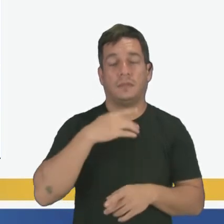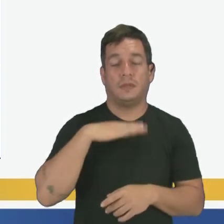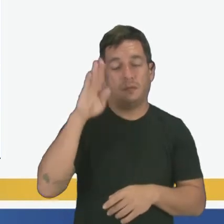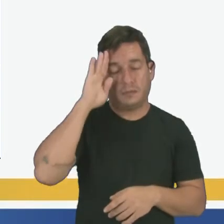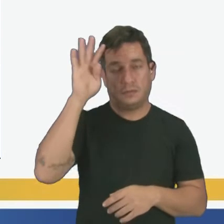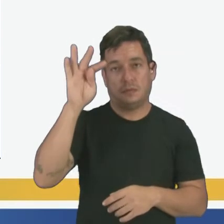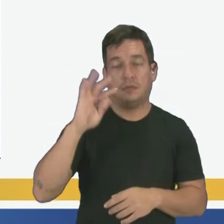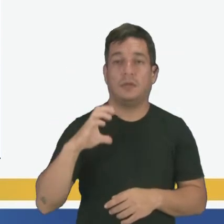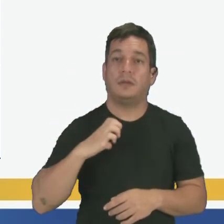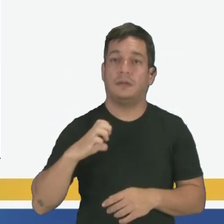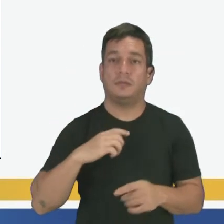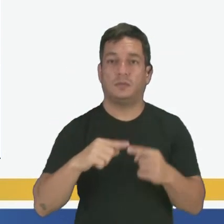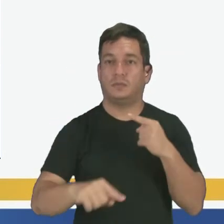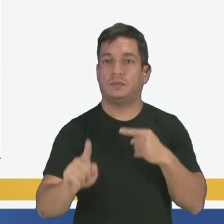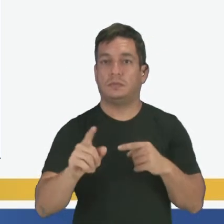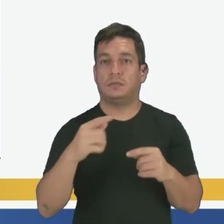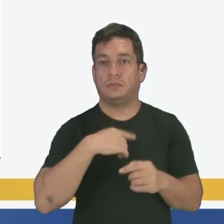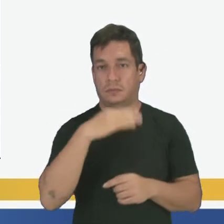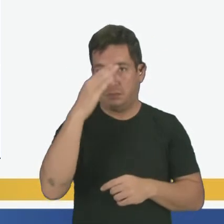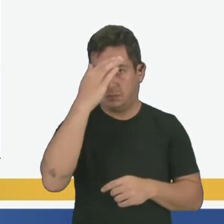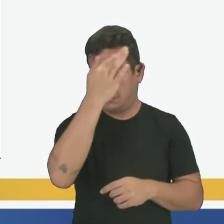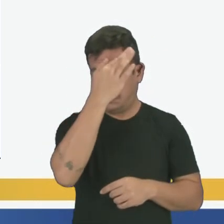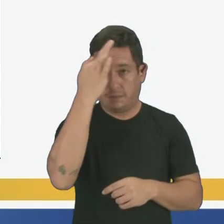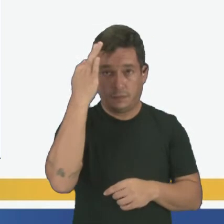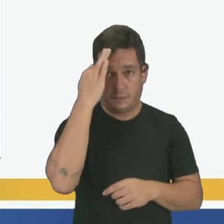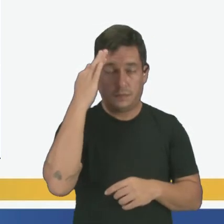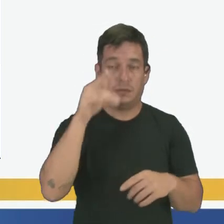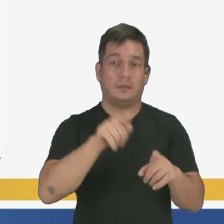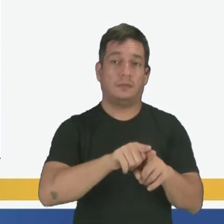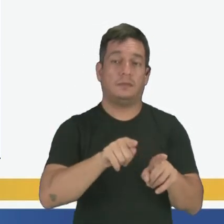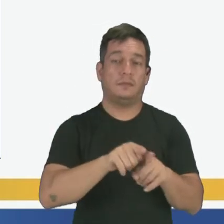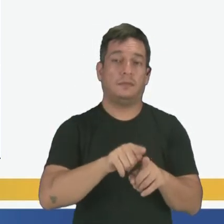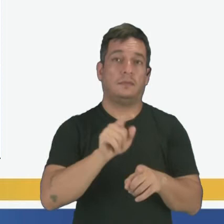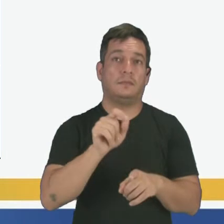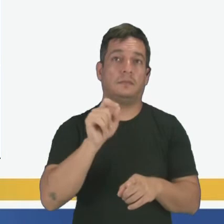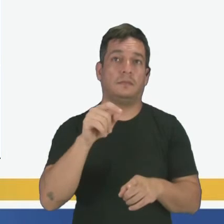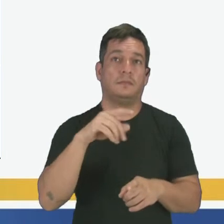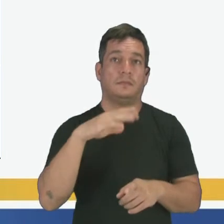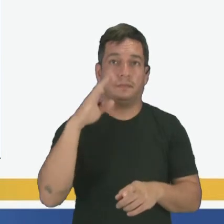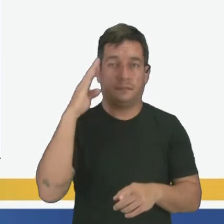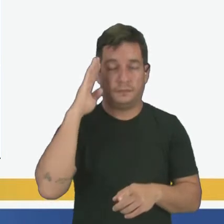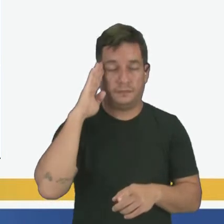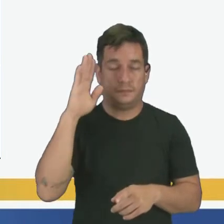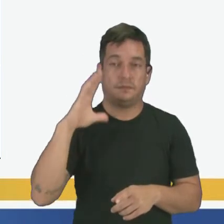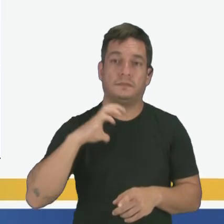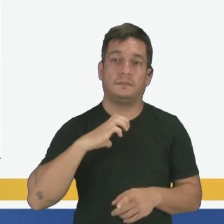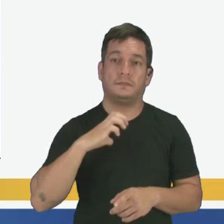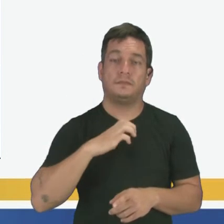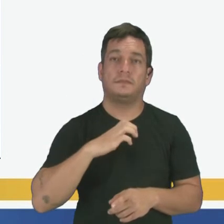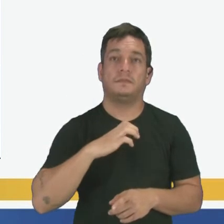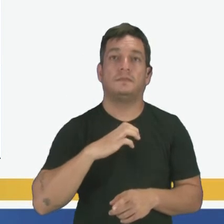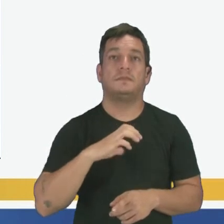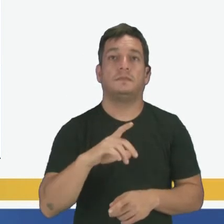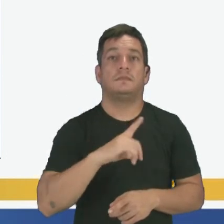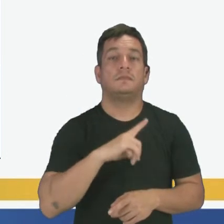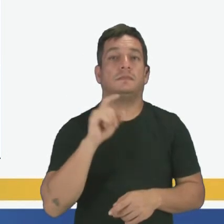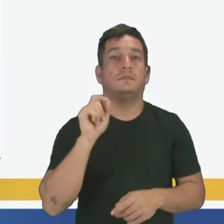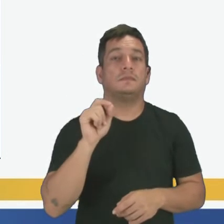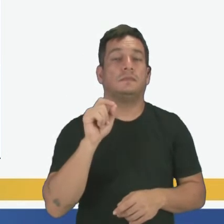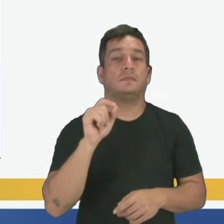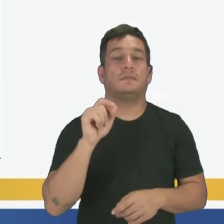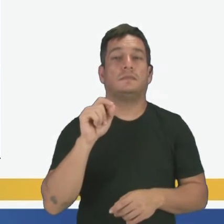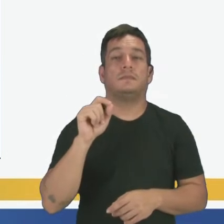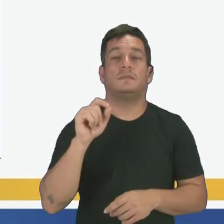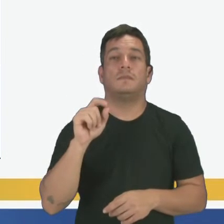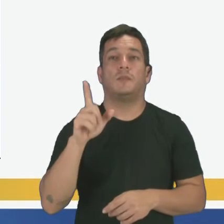vida, né, e nem com os princípios religiosos, os princípios éticos estão um pouco fora disso tudo, nós vamos ter